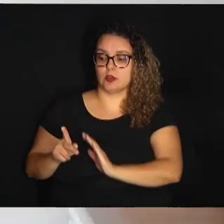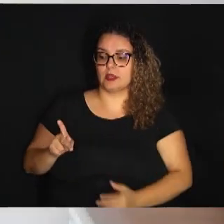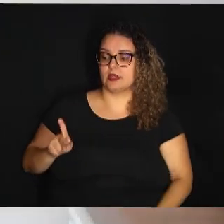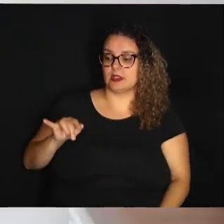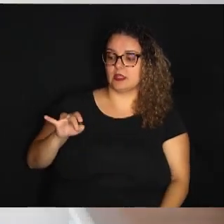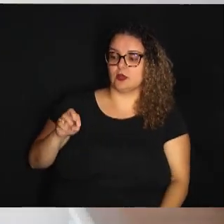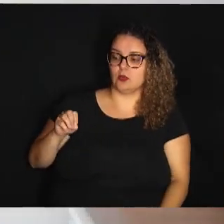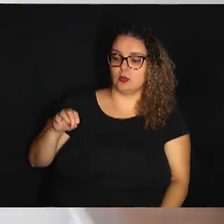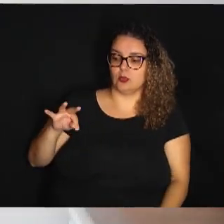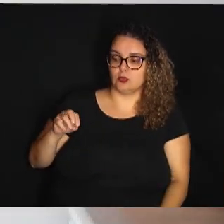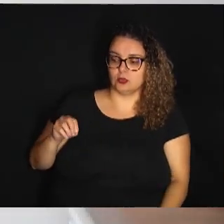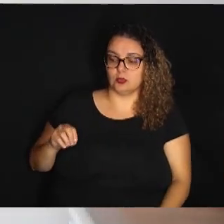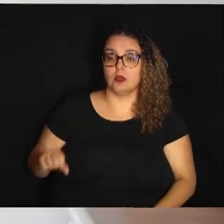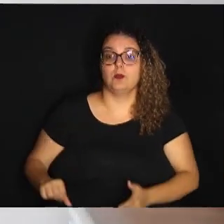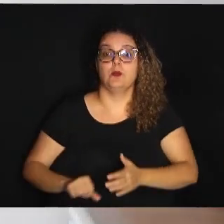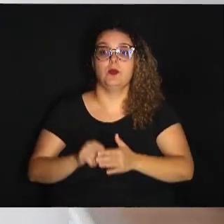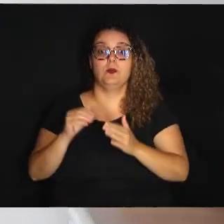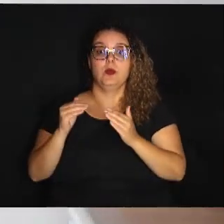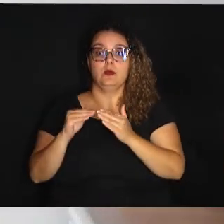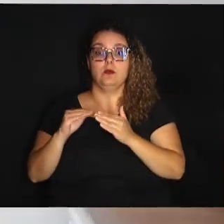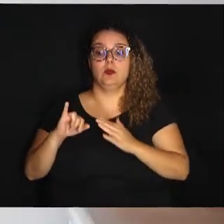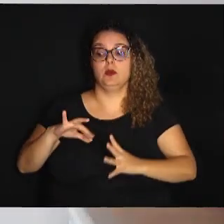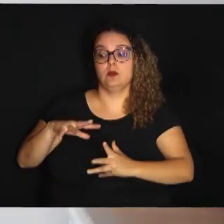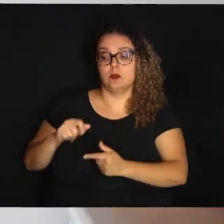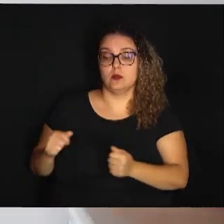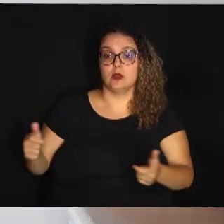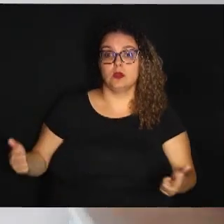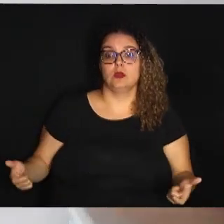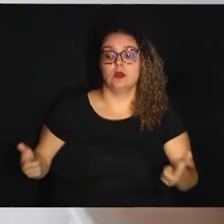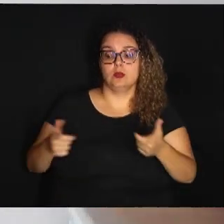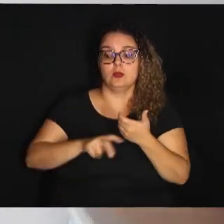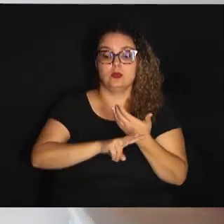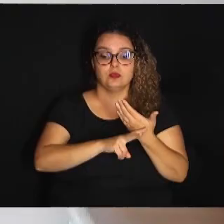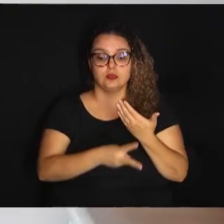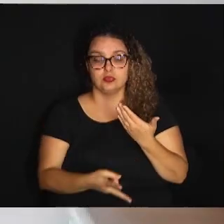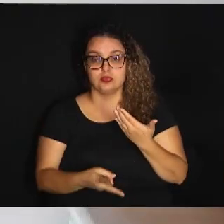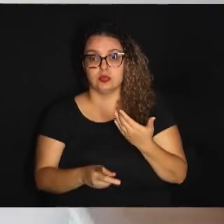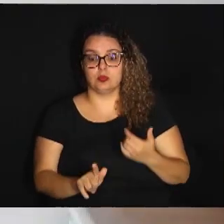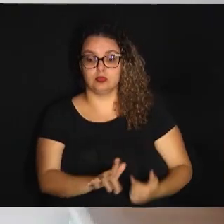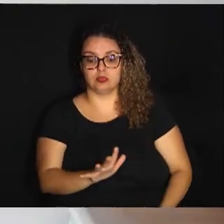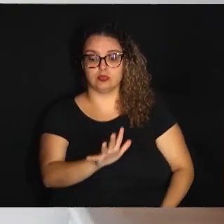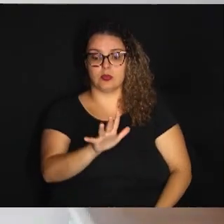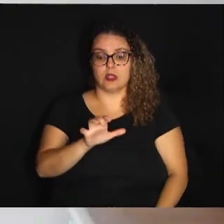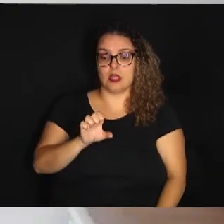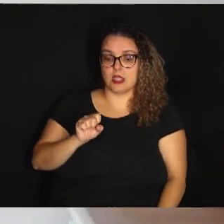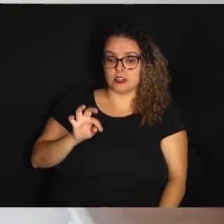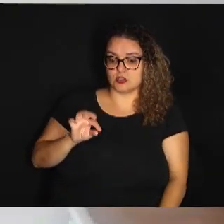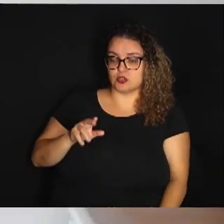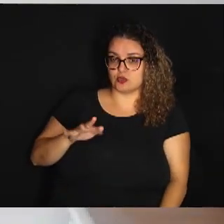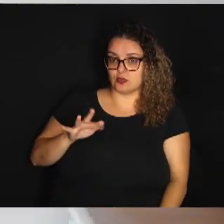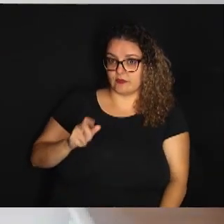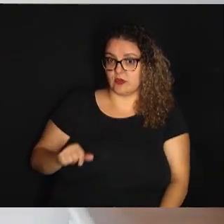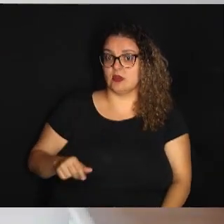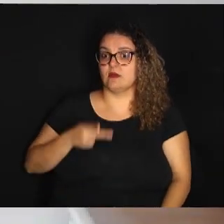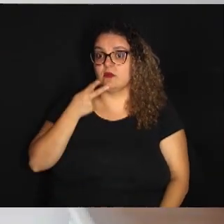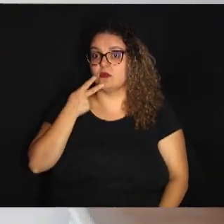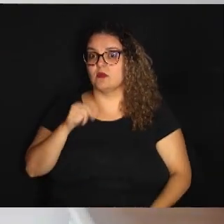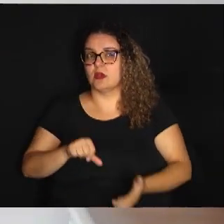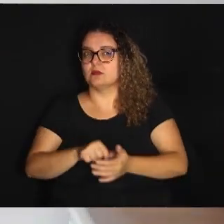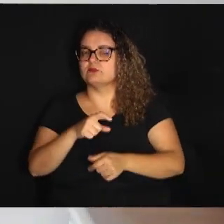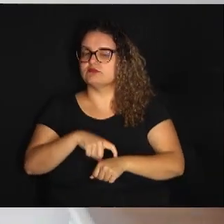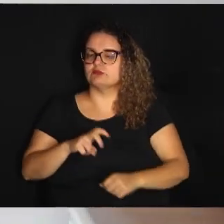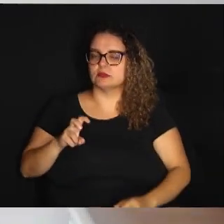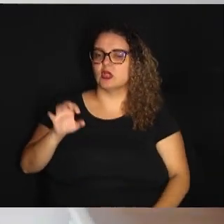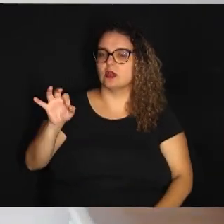Protocolo de Quioto, que é o primeiro acordo internacional para a redução desses gases de efeito estufa, que se falava num